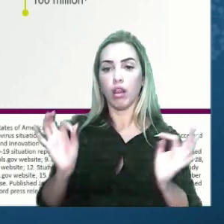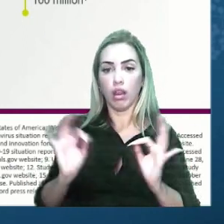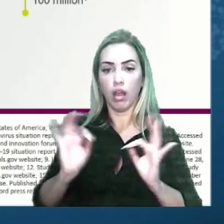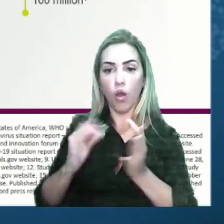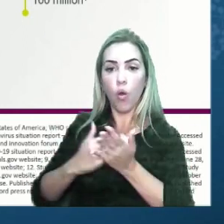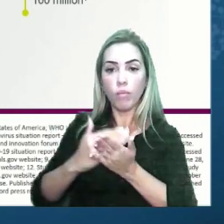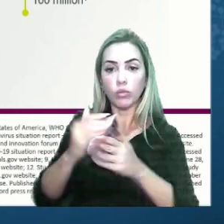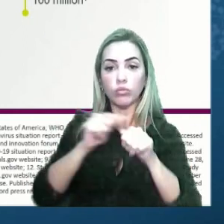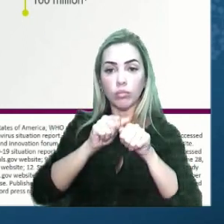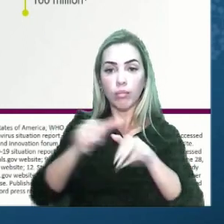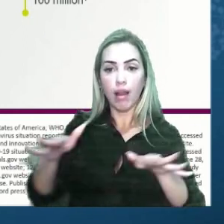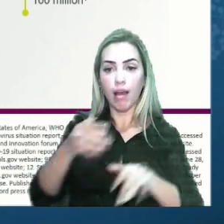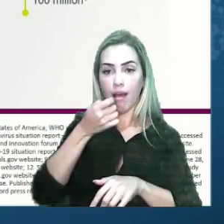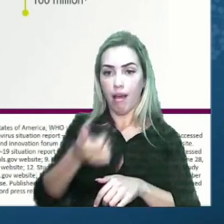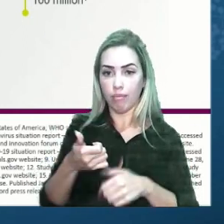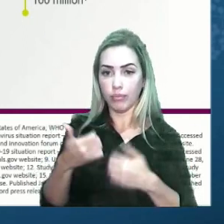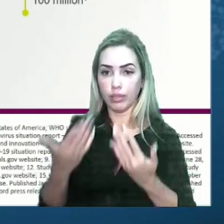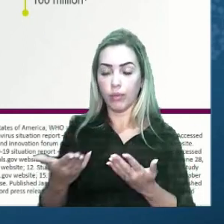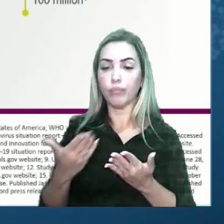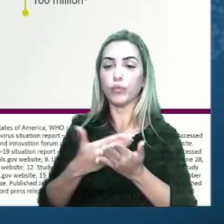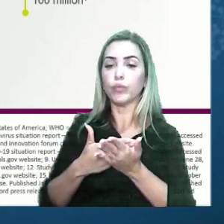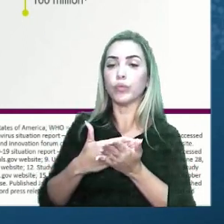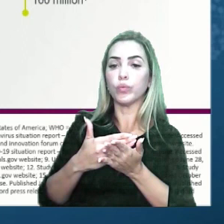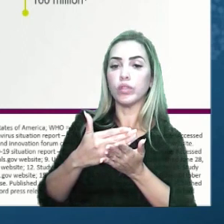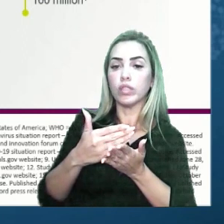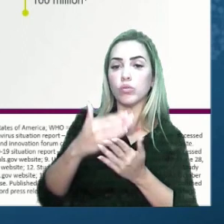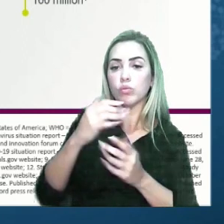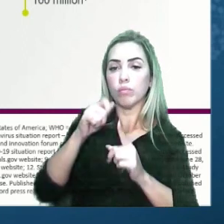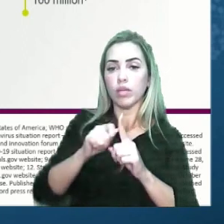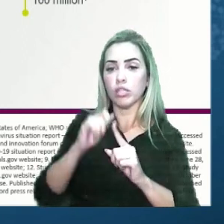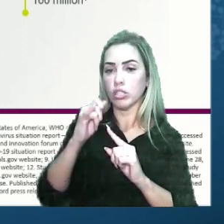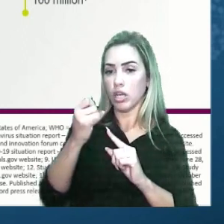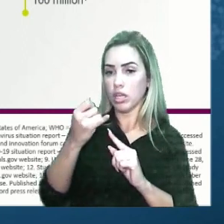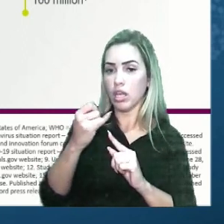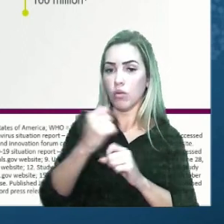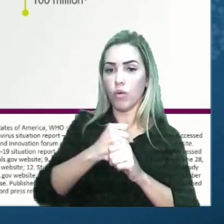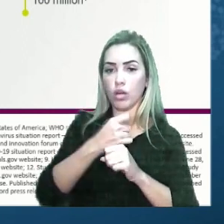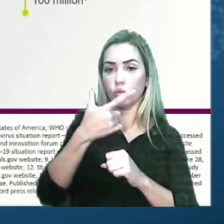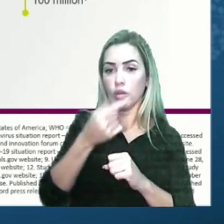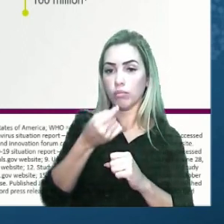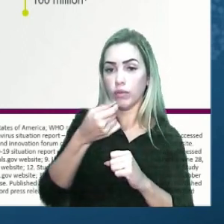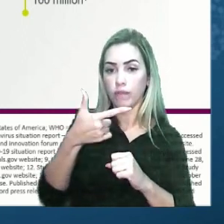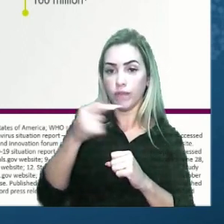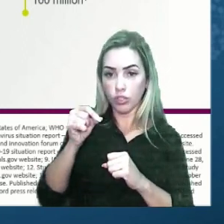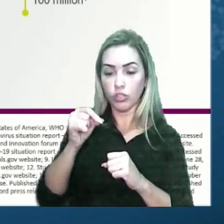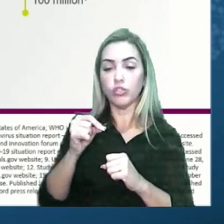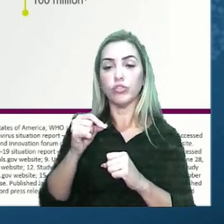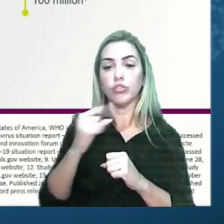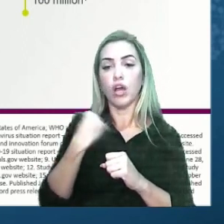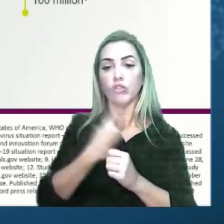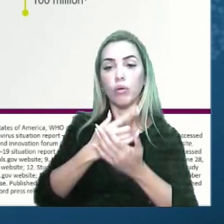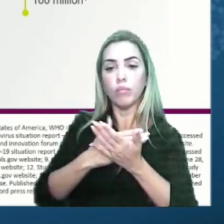a se espalhar muito rapidamente. Então, no início de janeiro de 2020, a gente começou